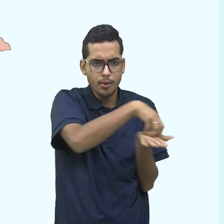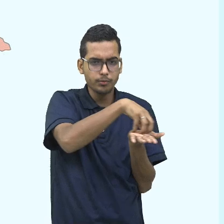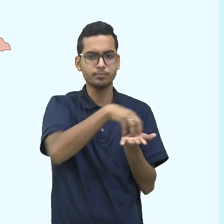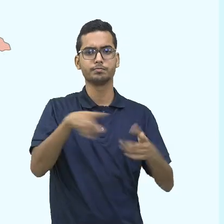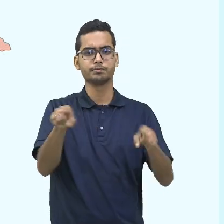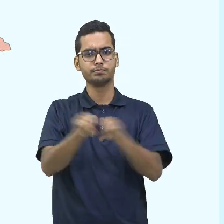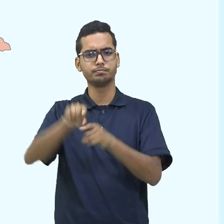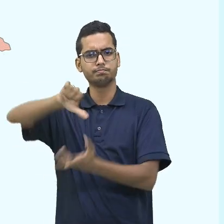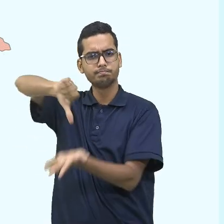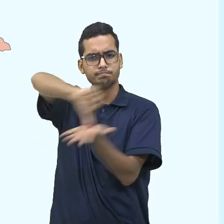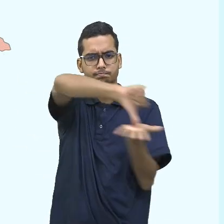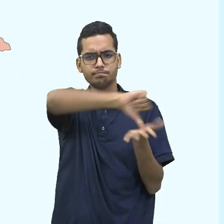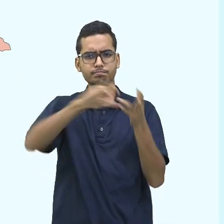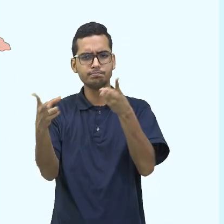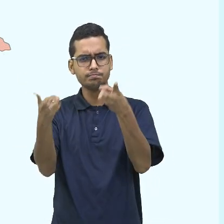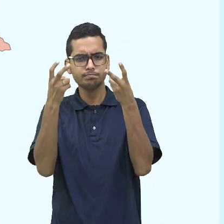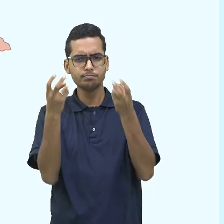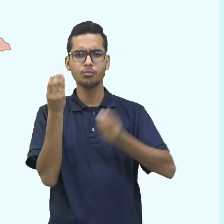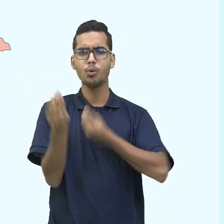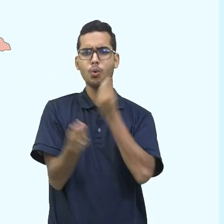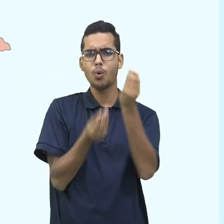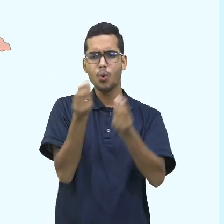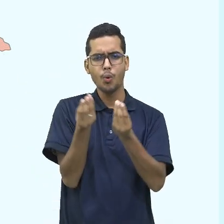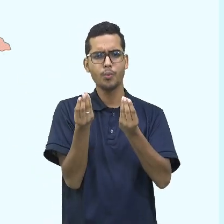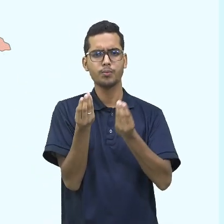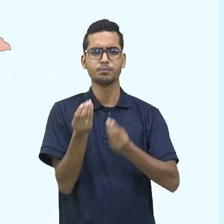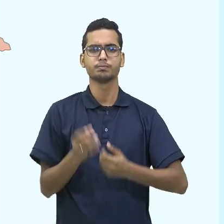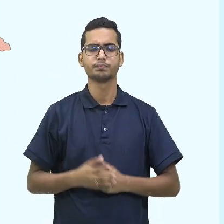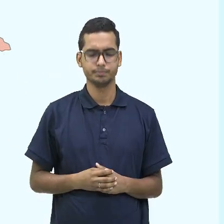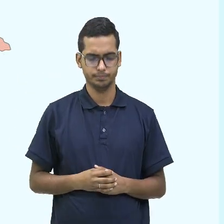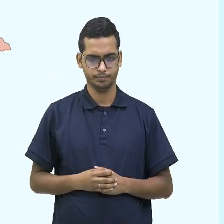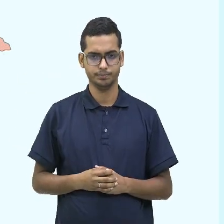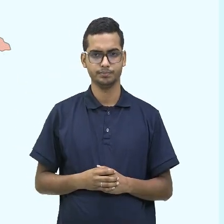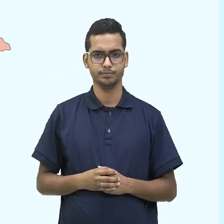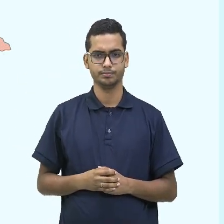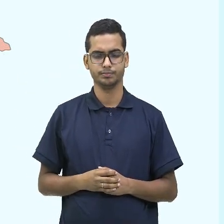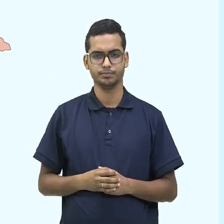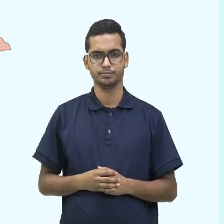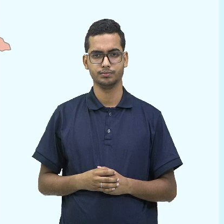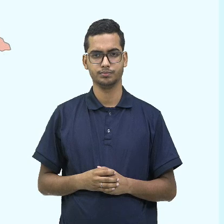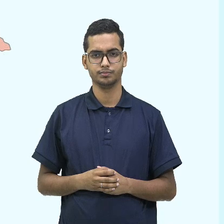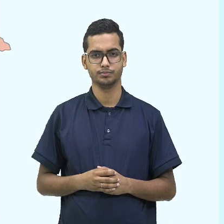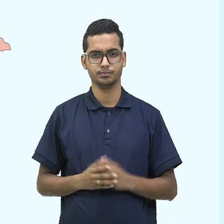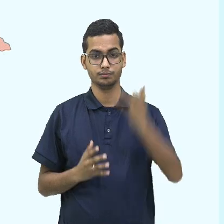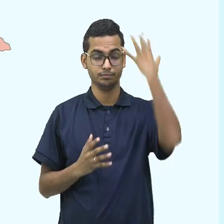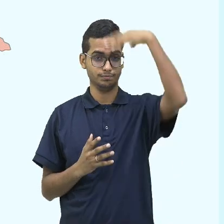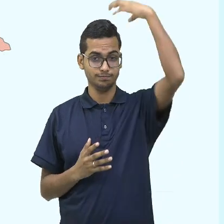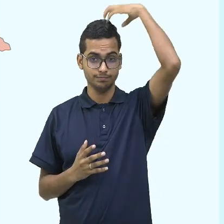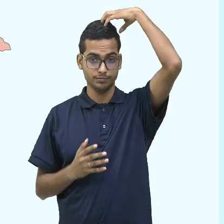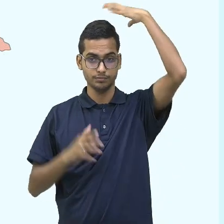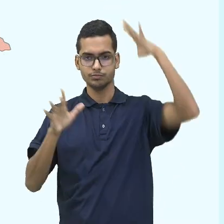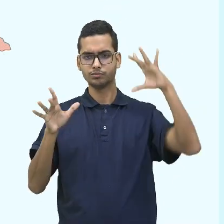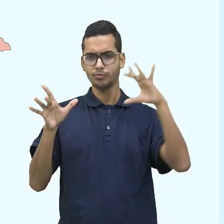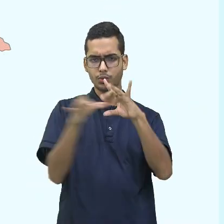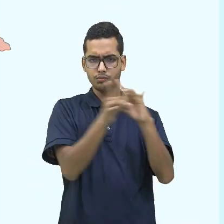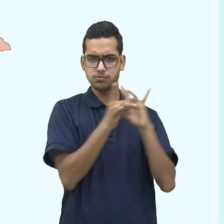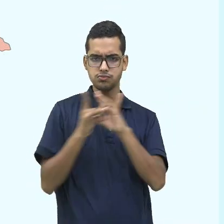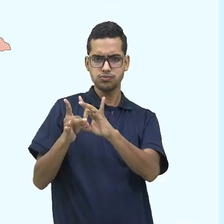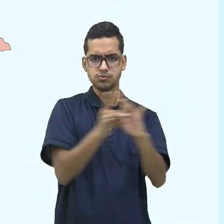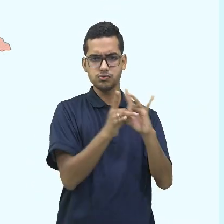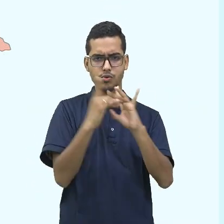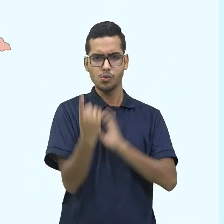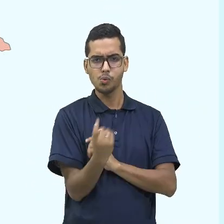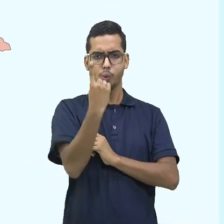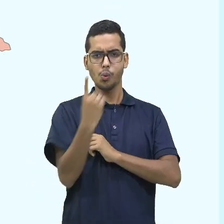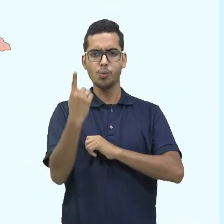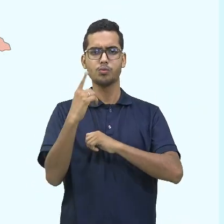percebe que aquele, vamos dizer assim, reino unificado, né, pertencente a